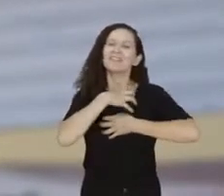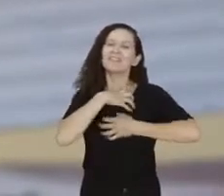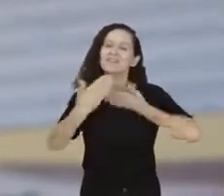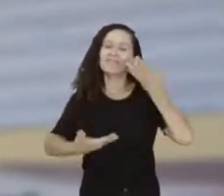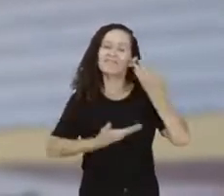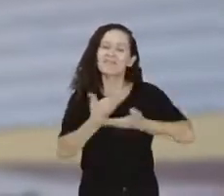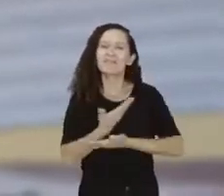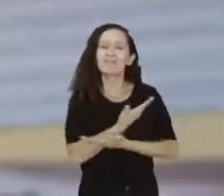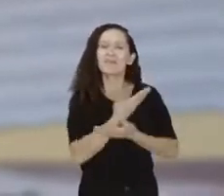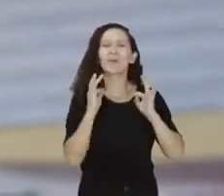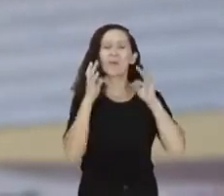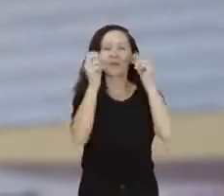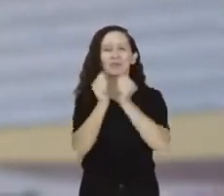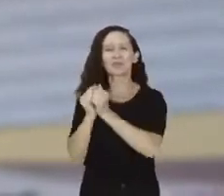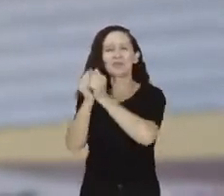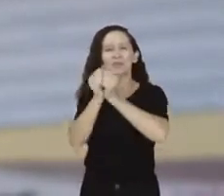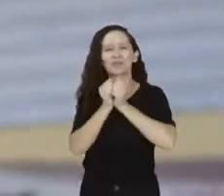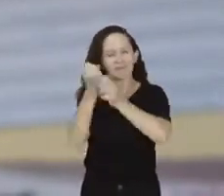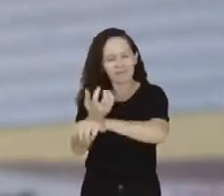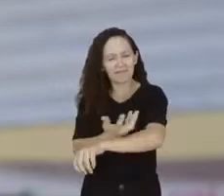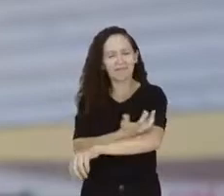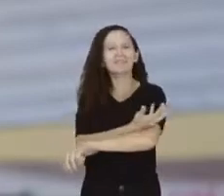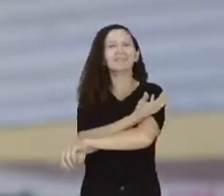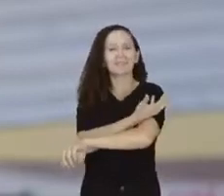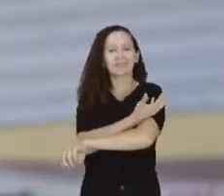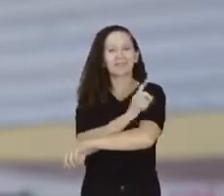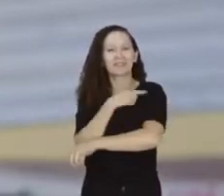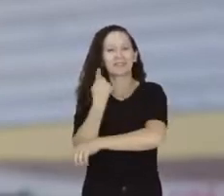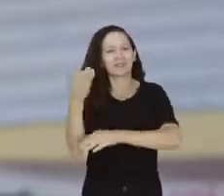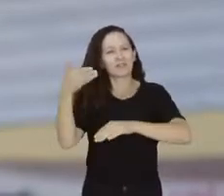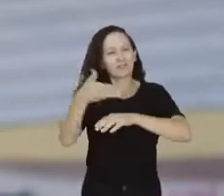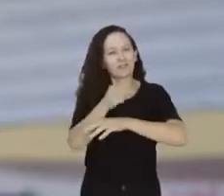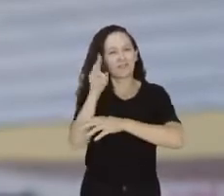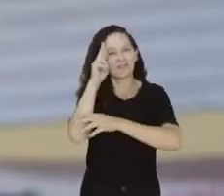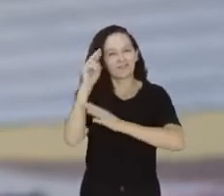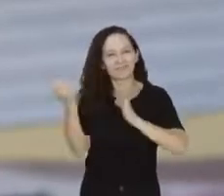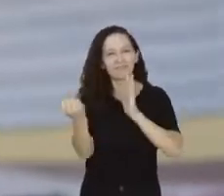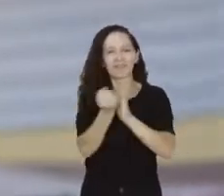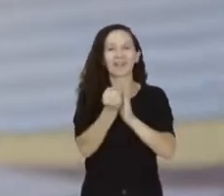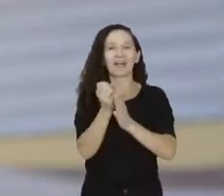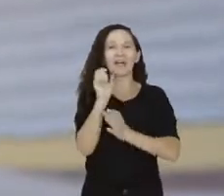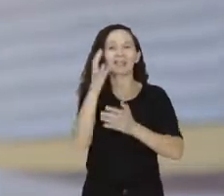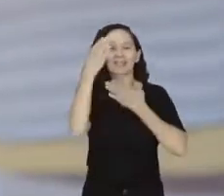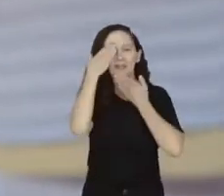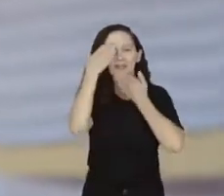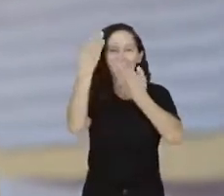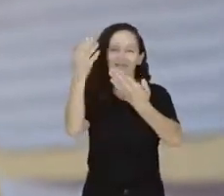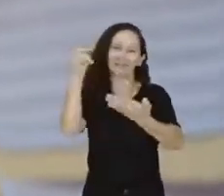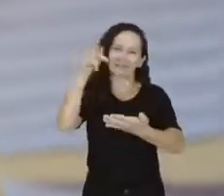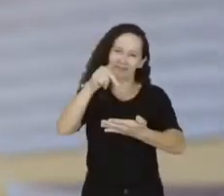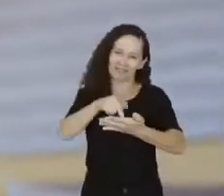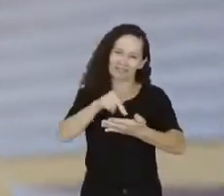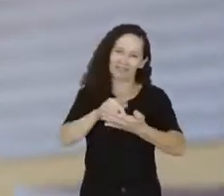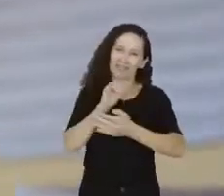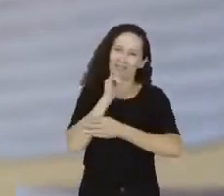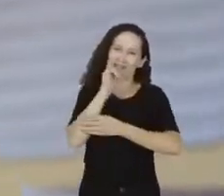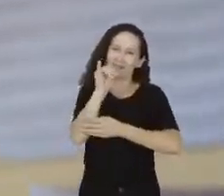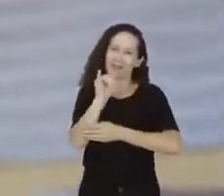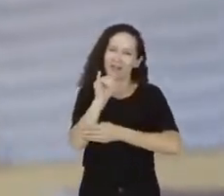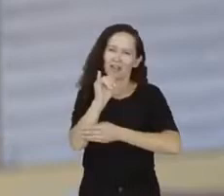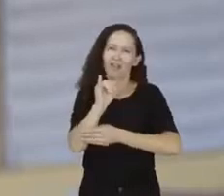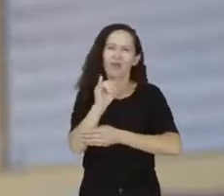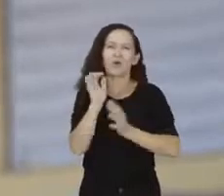grande emoção, assim, né, de fazer parte dessa história. Então, só queria agradecer mesmo, falar que o Levante Popular da Juventude está aí,